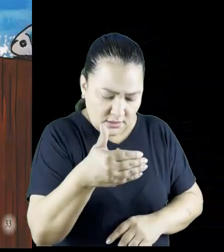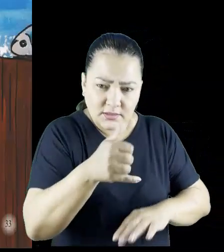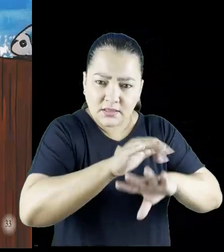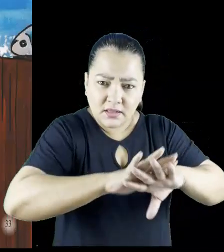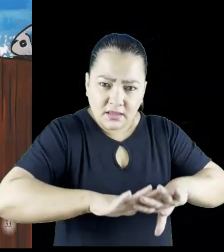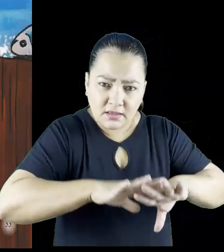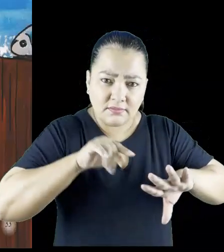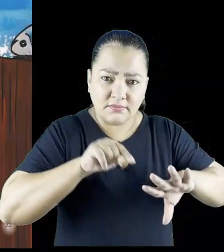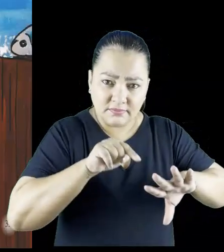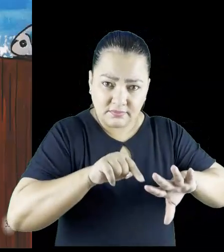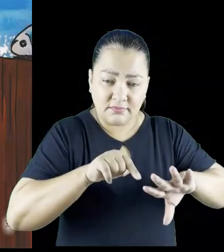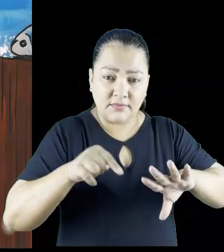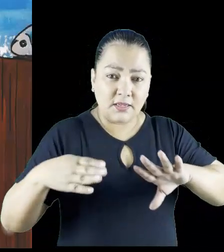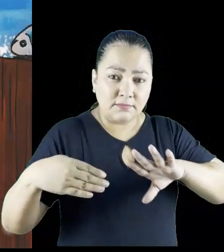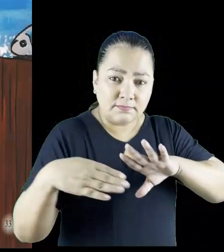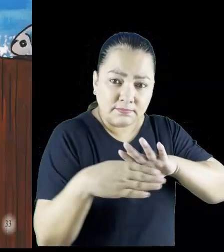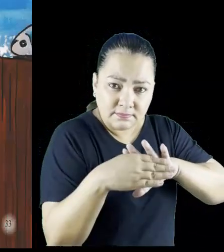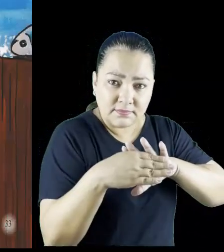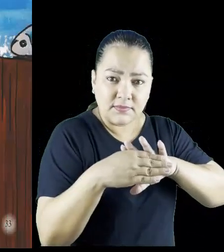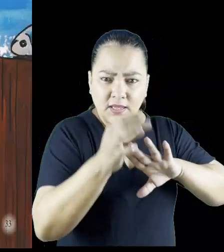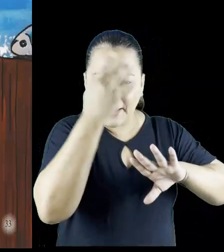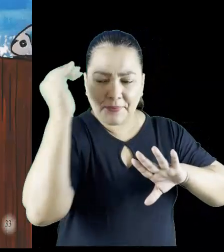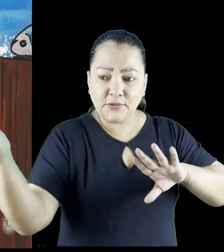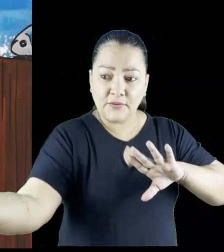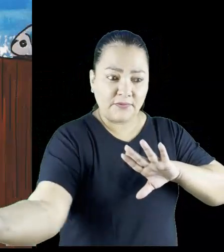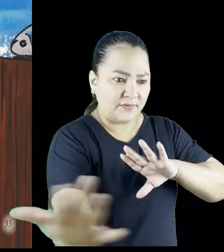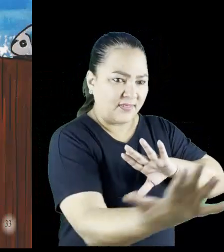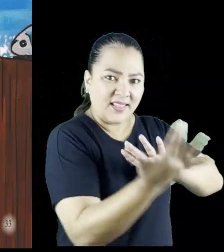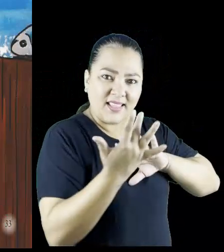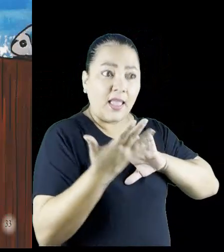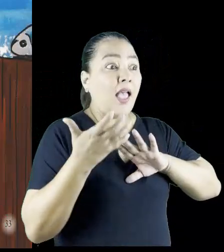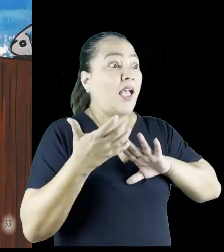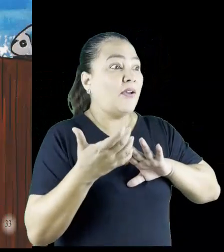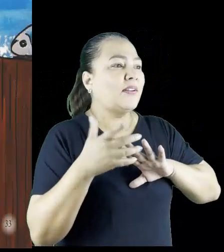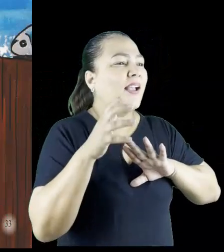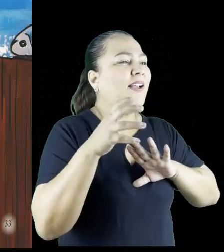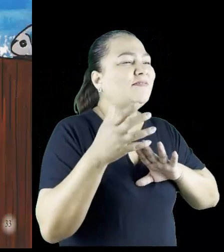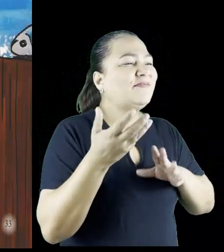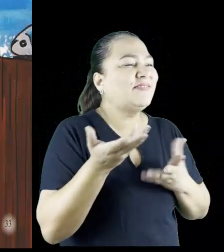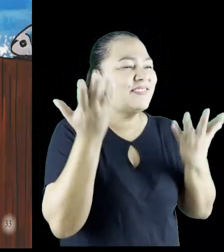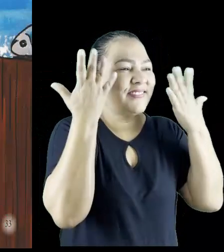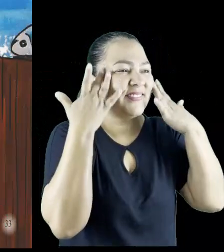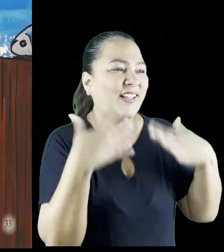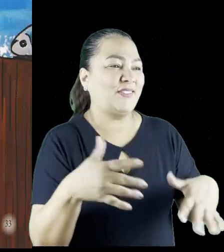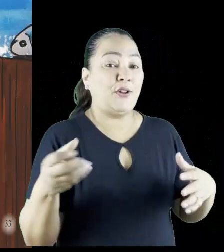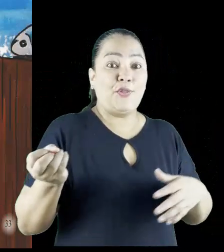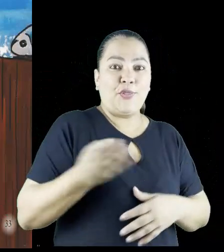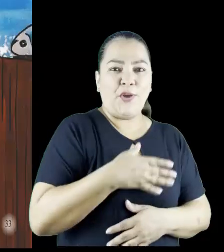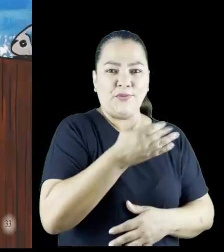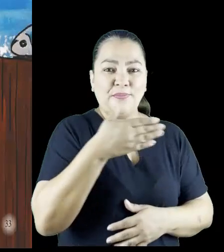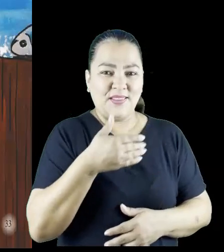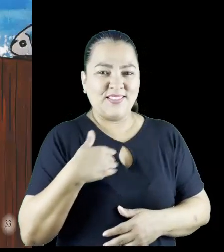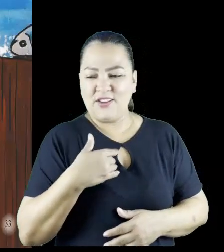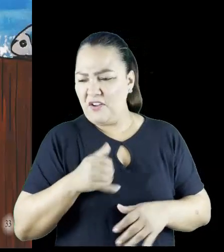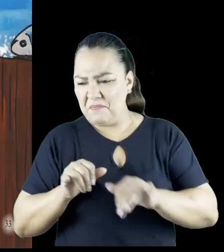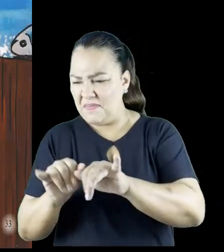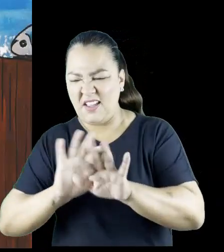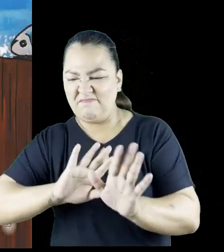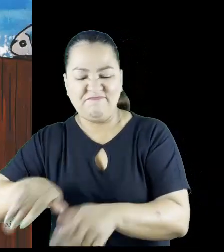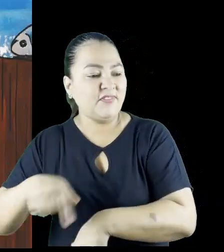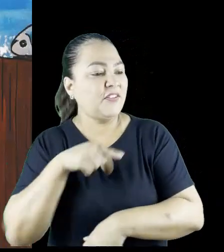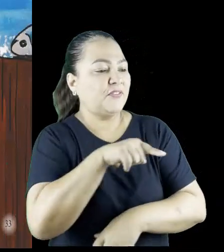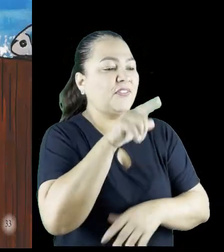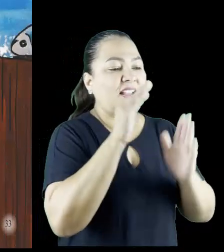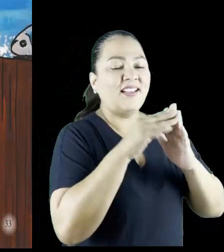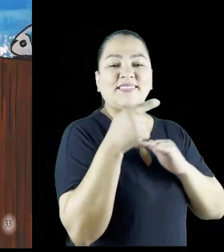na rede, da rede vem aqui e o pessoal aqui nessa orla hoje já tem um hábito. Eu quero pegar um peixinho fresco, não vou no mercado, vou no